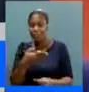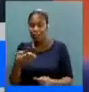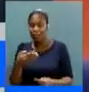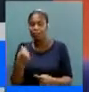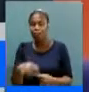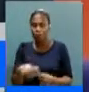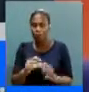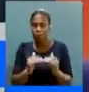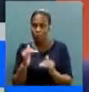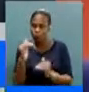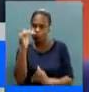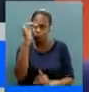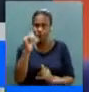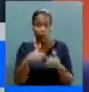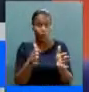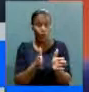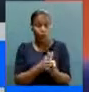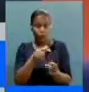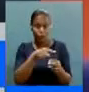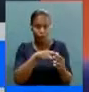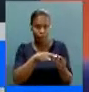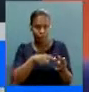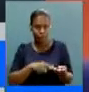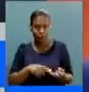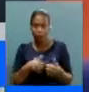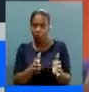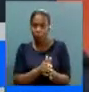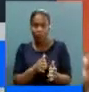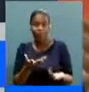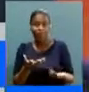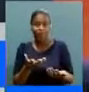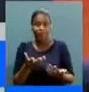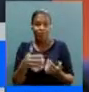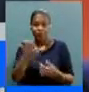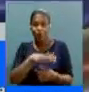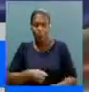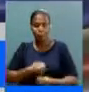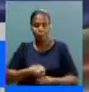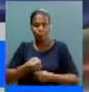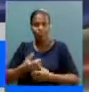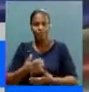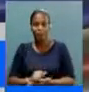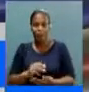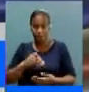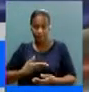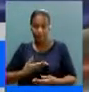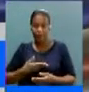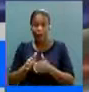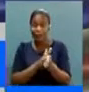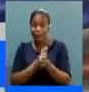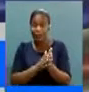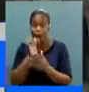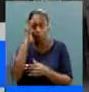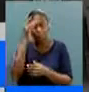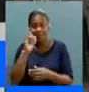houve um aumento em todos estes critérios em todos estes indicadores de forma consistente e pv aproveitou estes dados